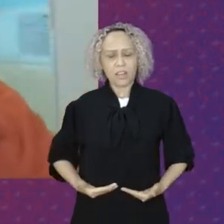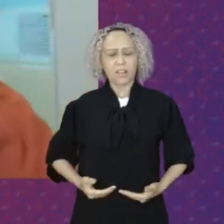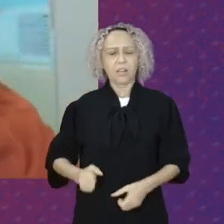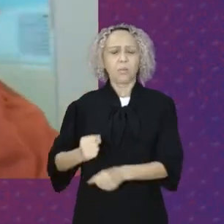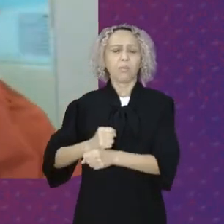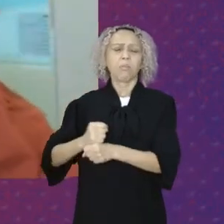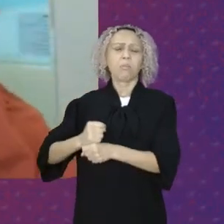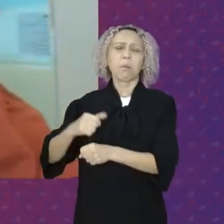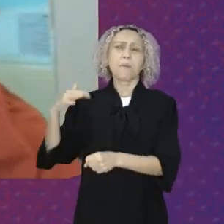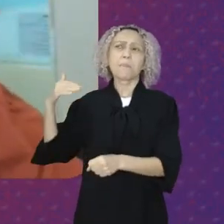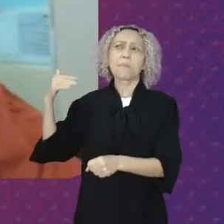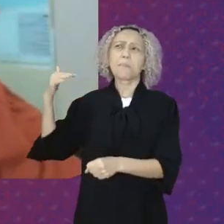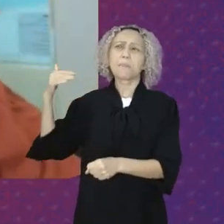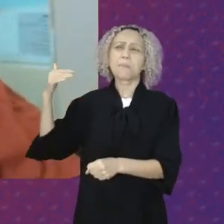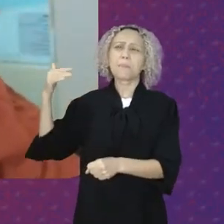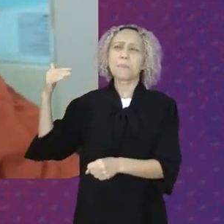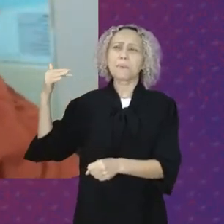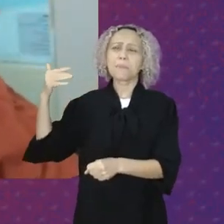séculos que as mulheres menstruam.